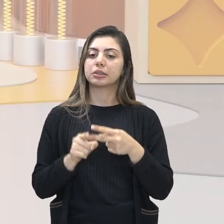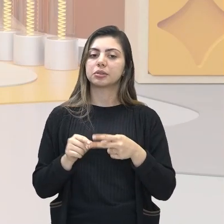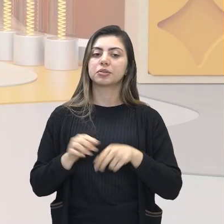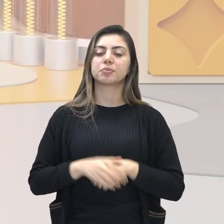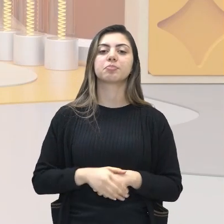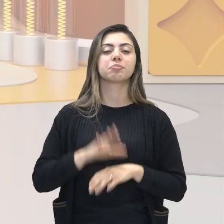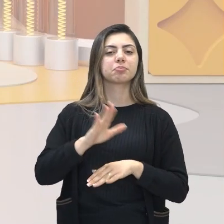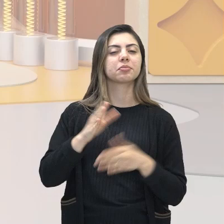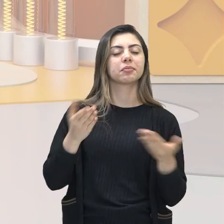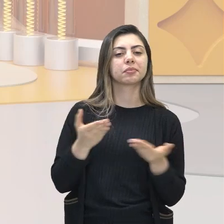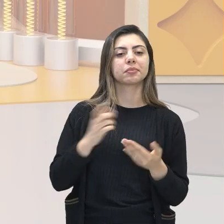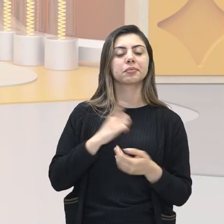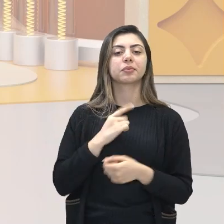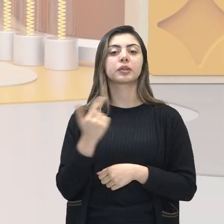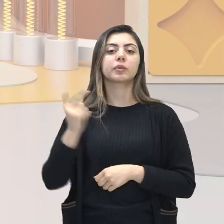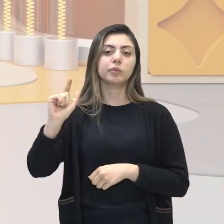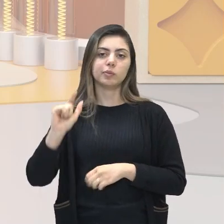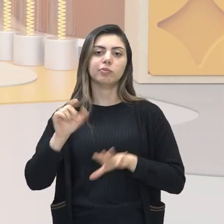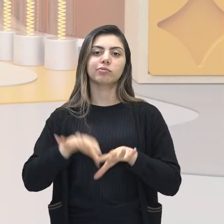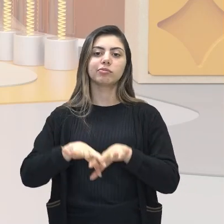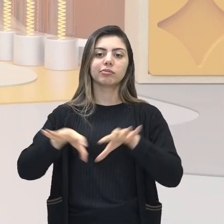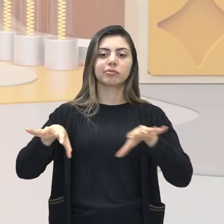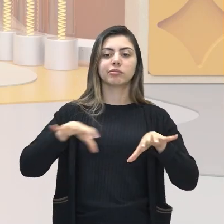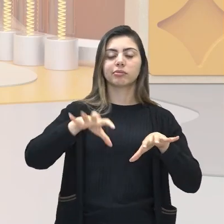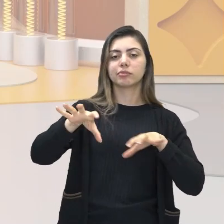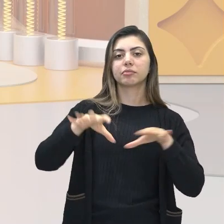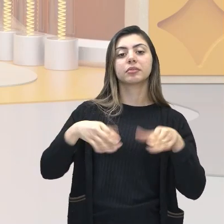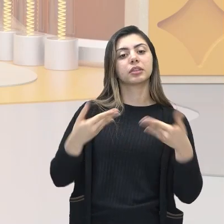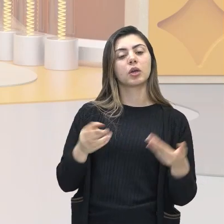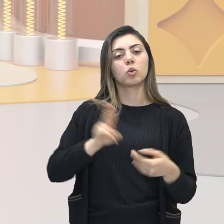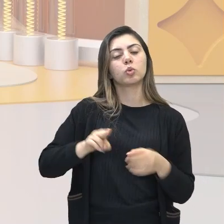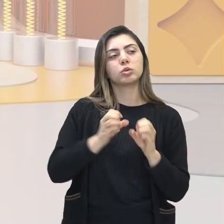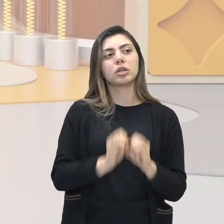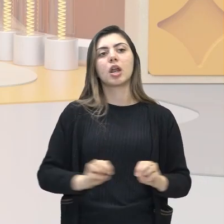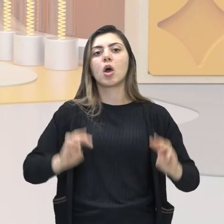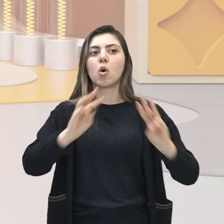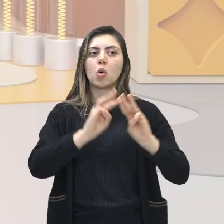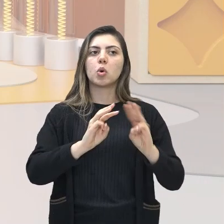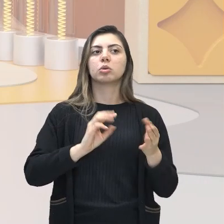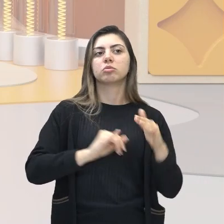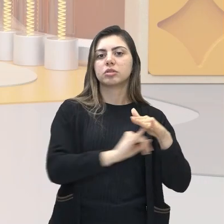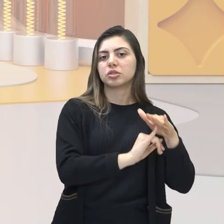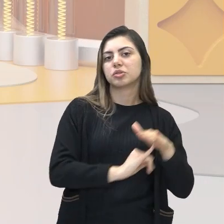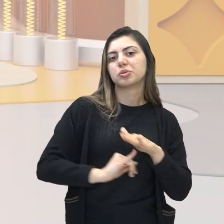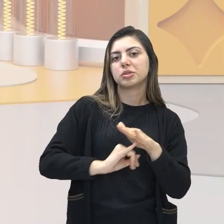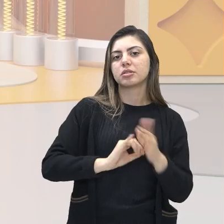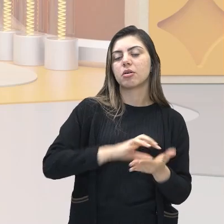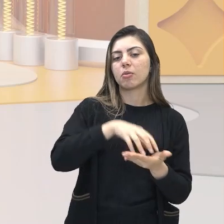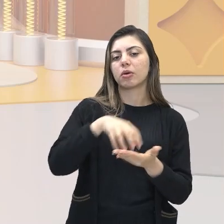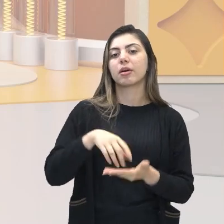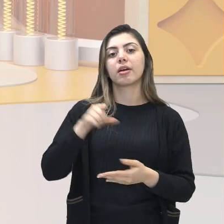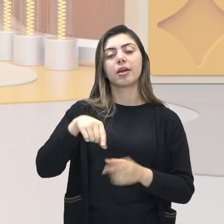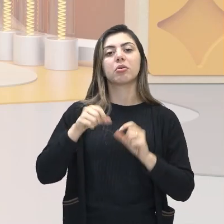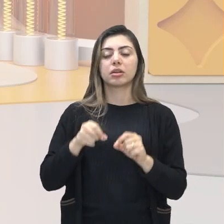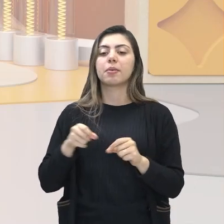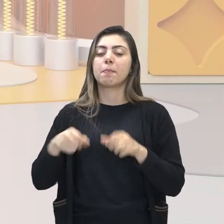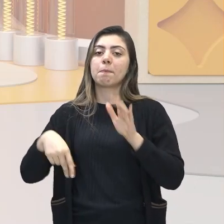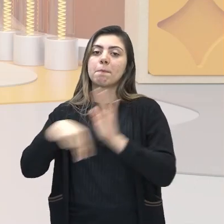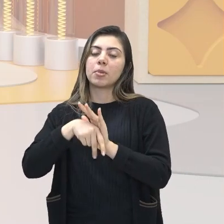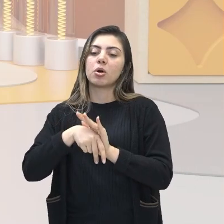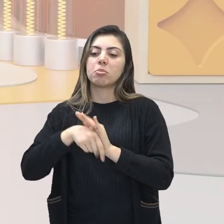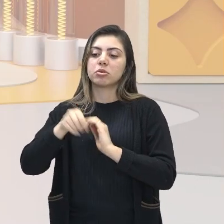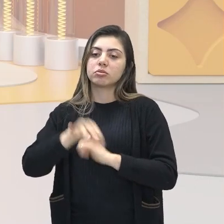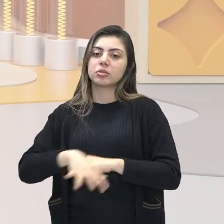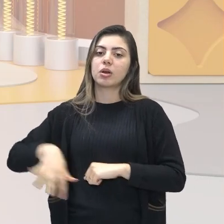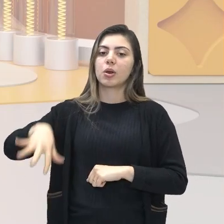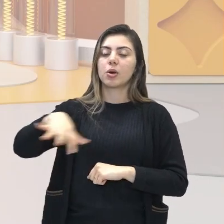outra divisão, que é uma divisão que ela é mais utilizada pela ONU, pelos órgãos ali, que é uma divisão geográfica mesmo da África,